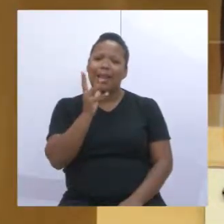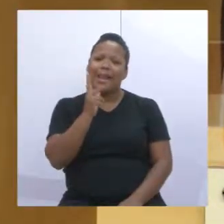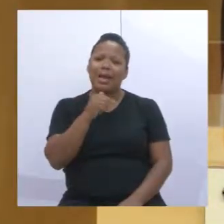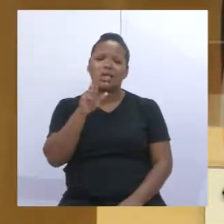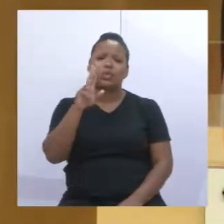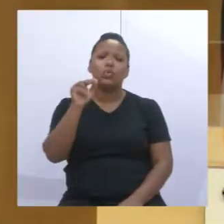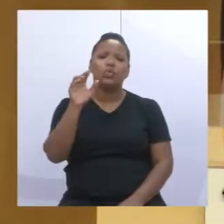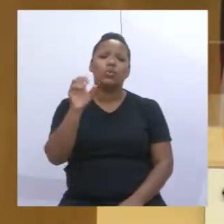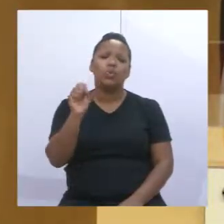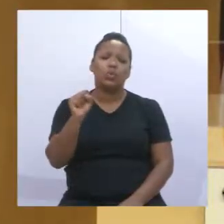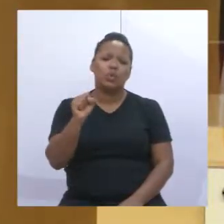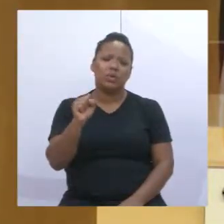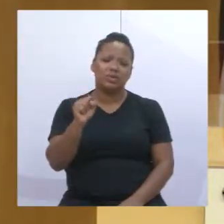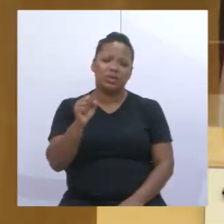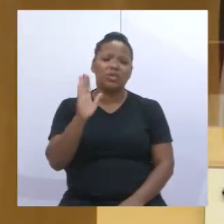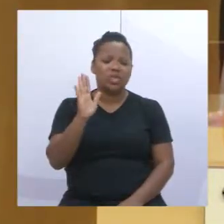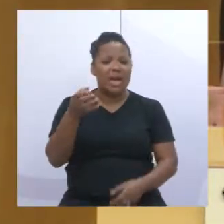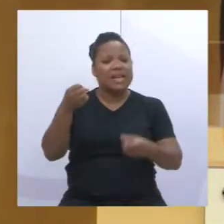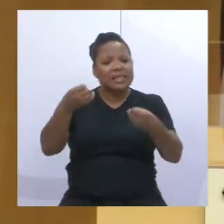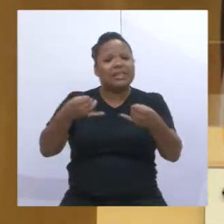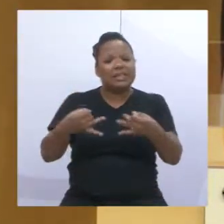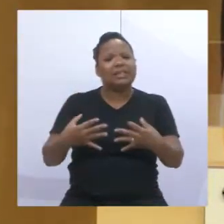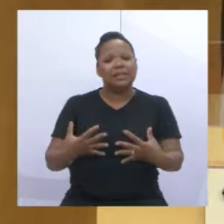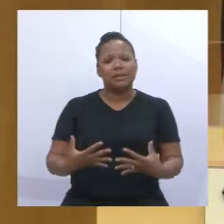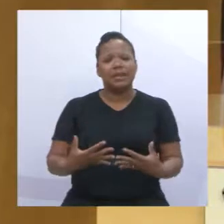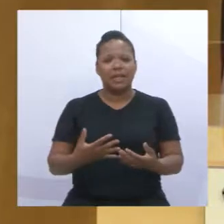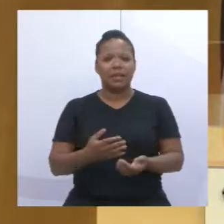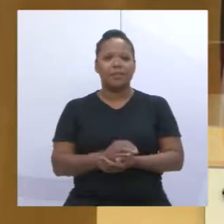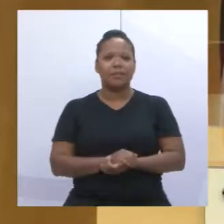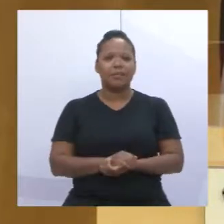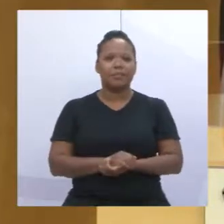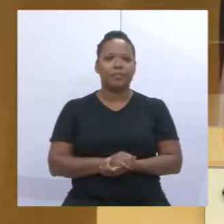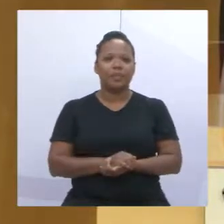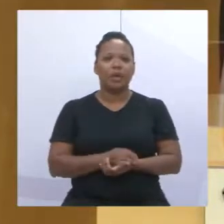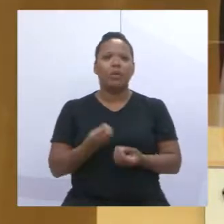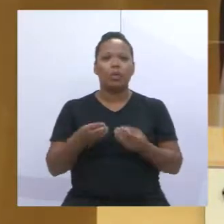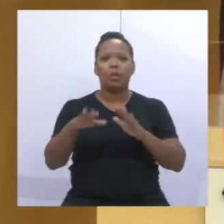SUS, que expliquei agora há pouco como funciona.